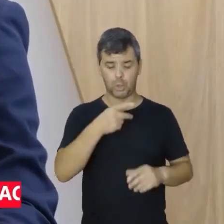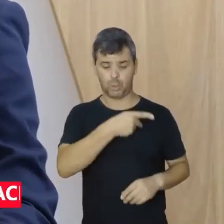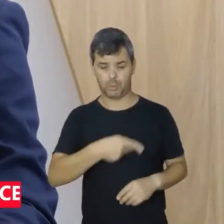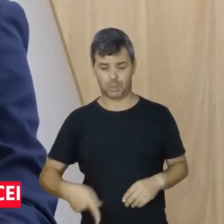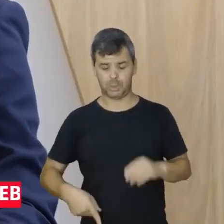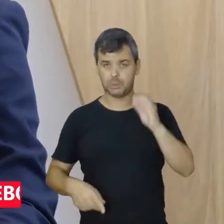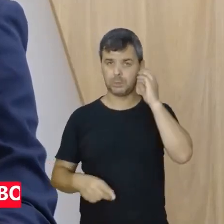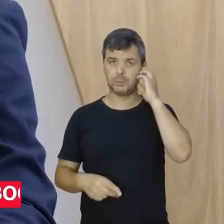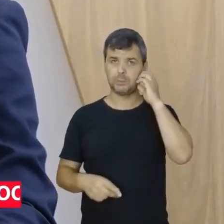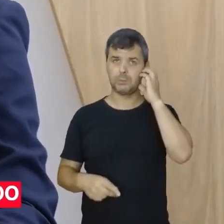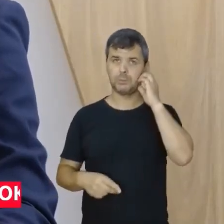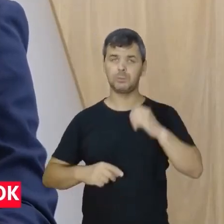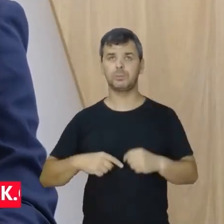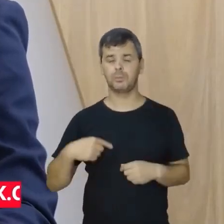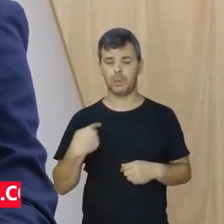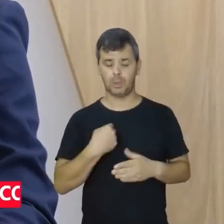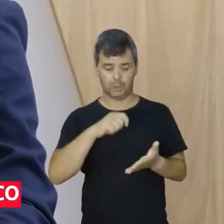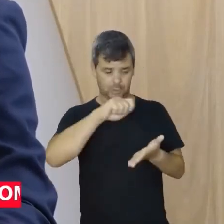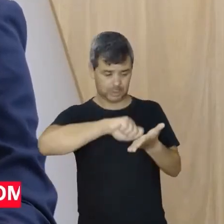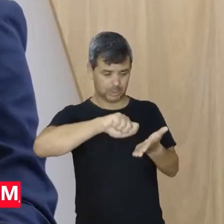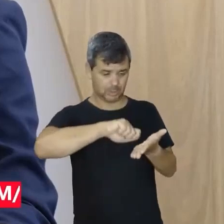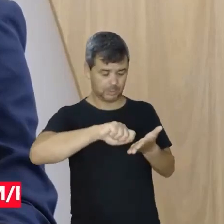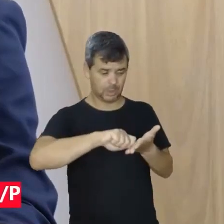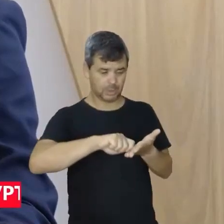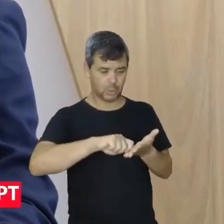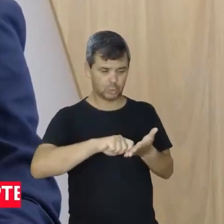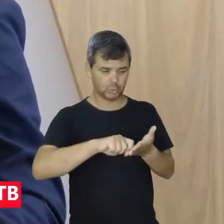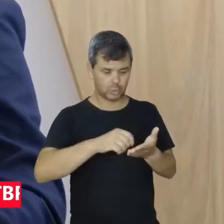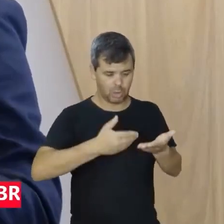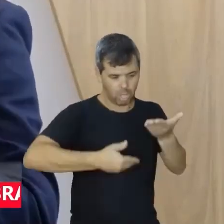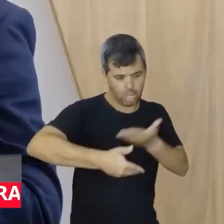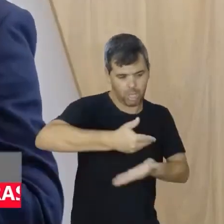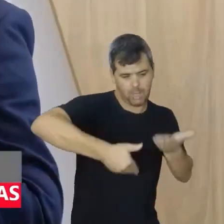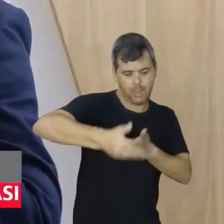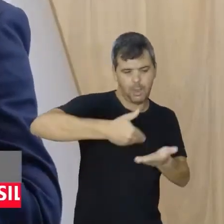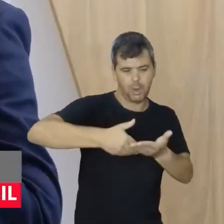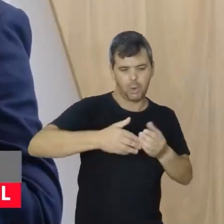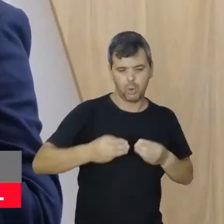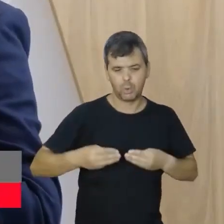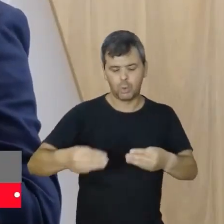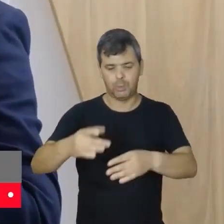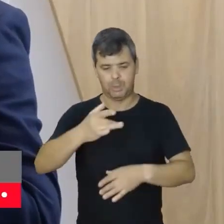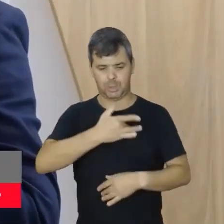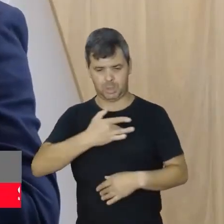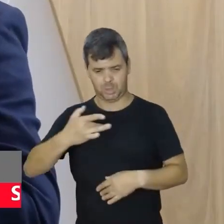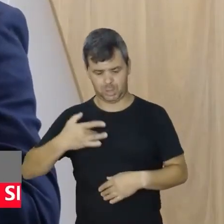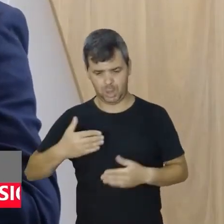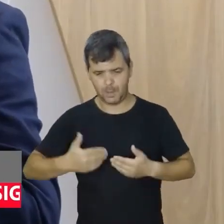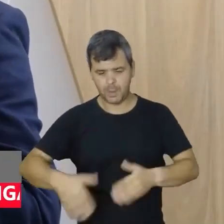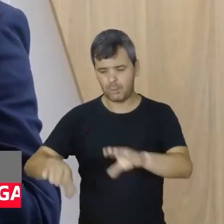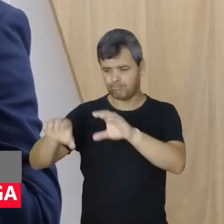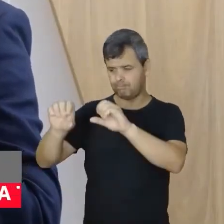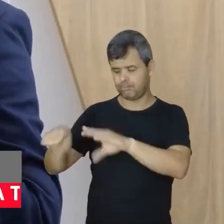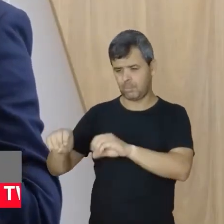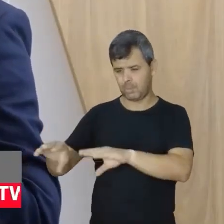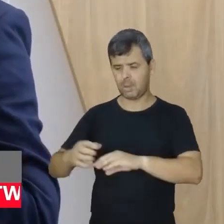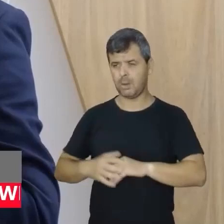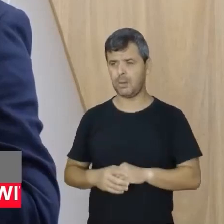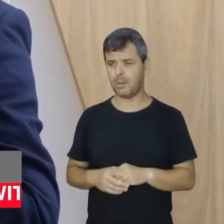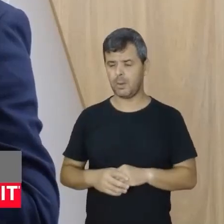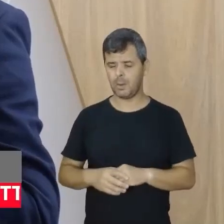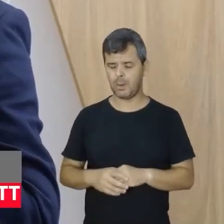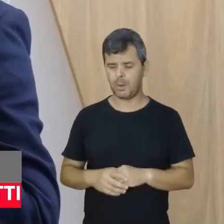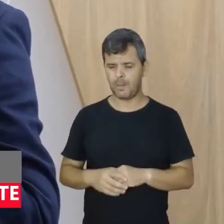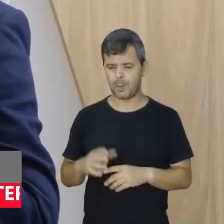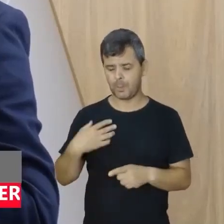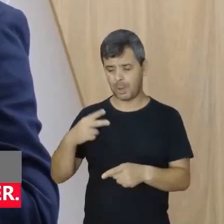presidente, nós assinamos já um termo de cooperação com o Ministério da Saúde, Ministério da Educação, com o Ministério